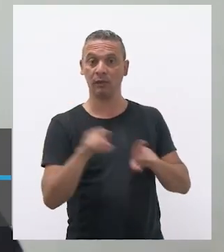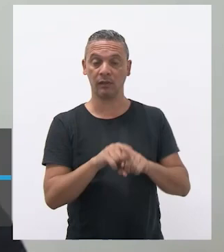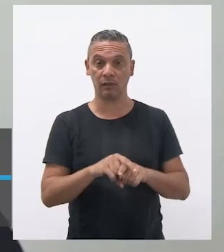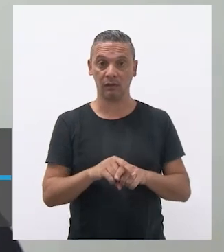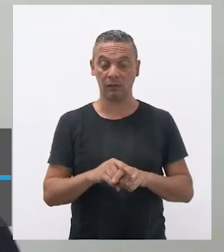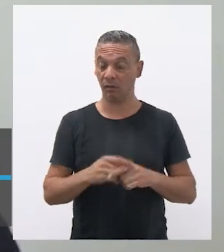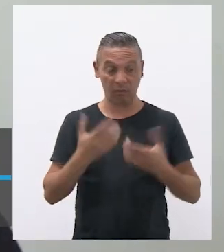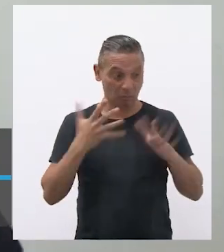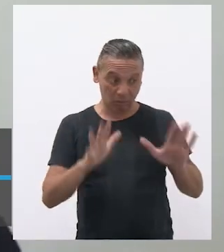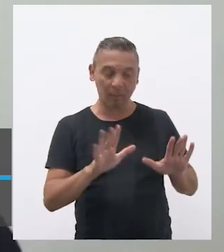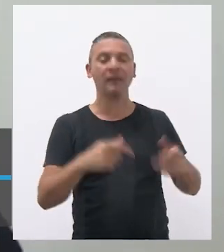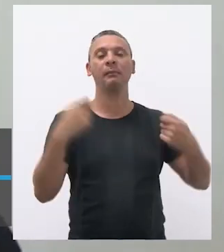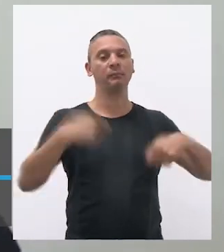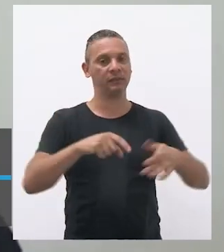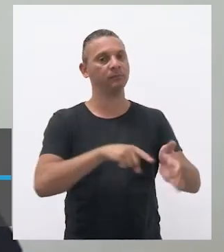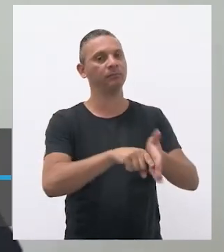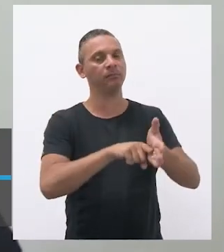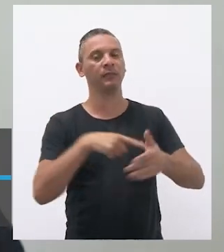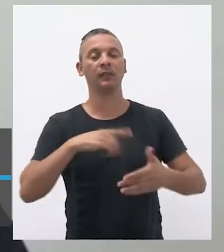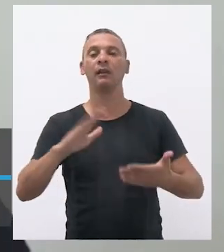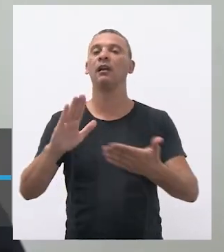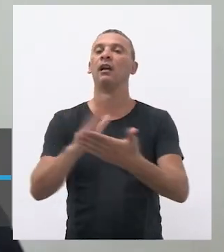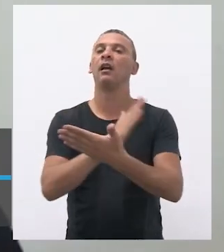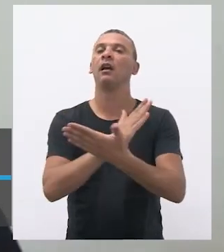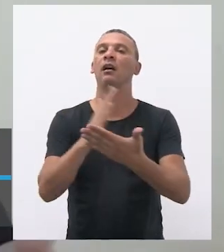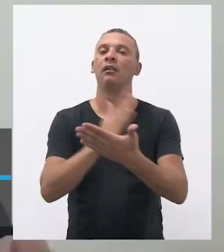decorrente, que é consequência dessa violência psicológica.